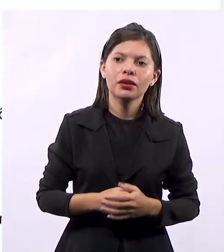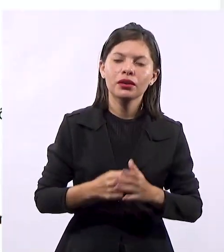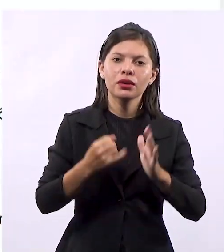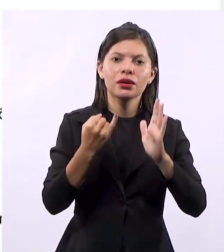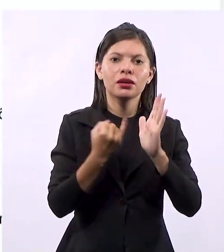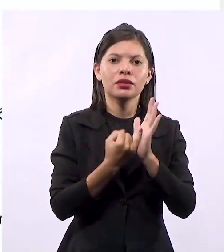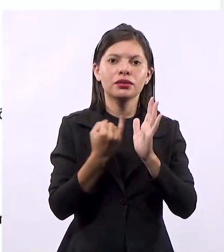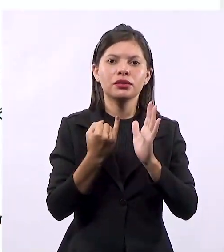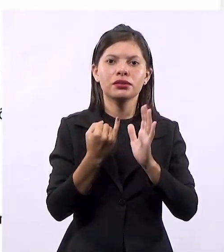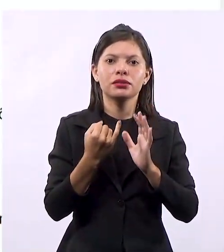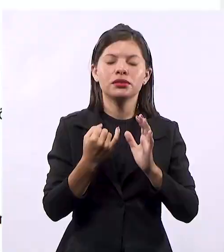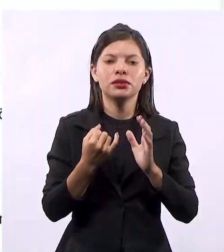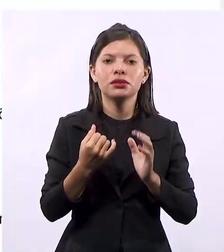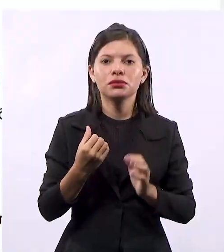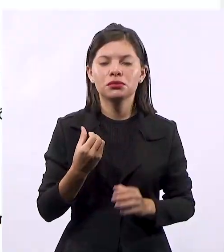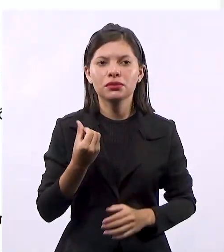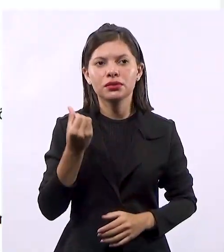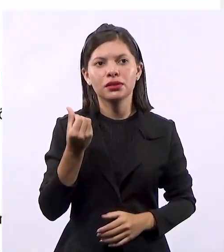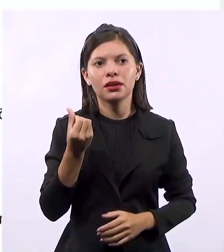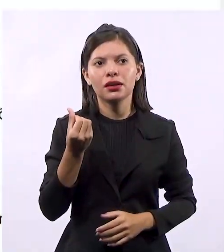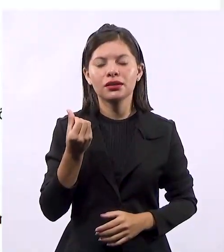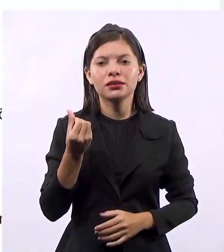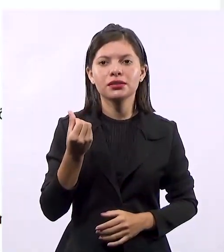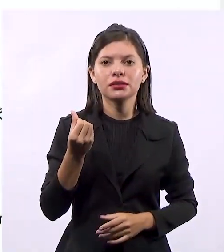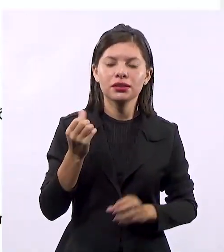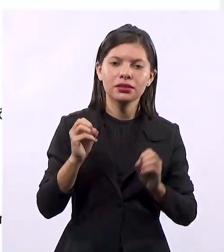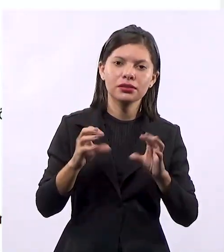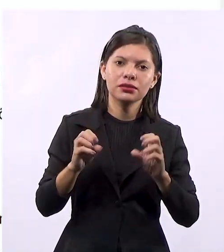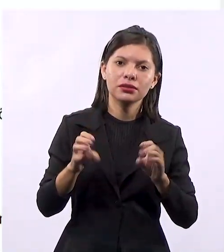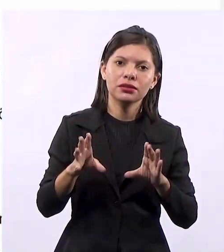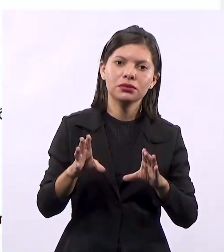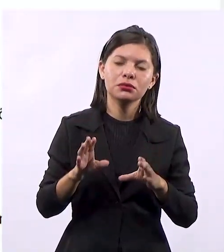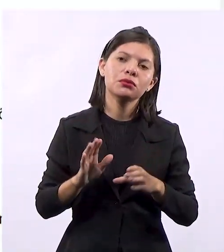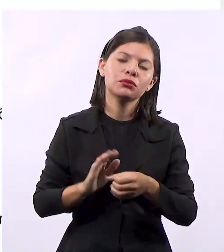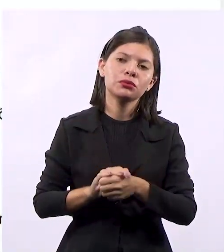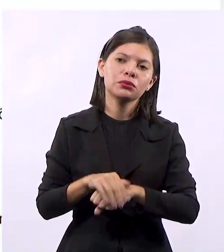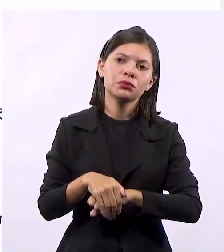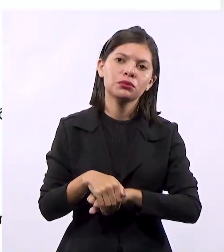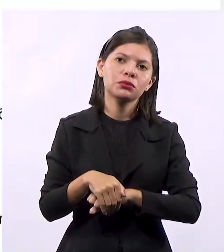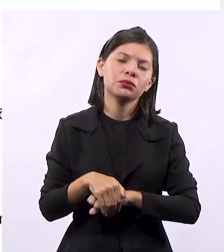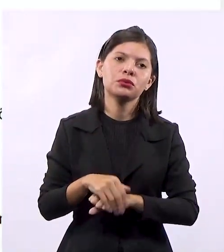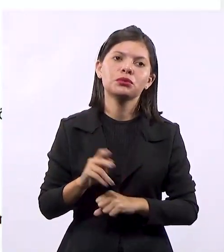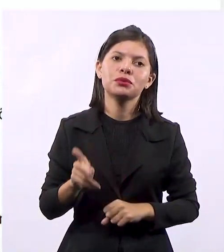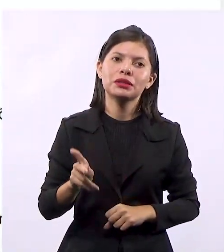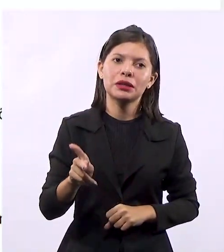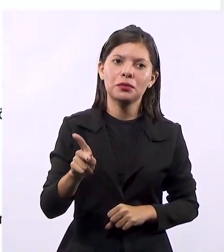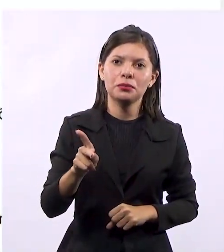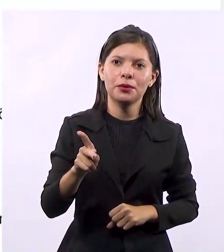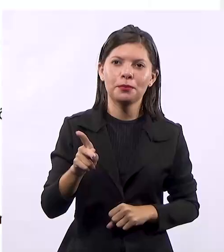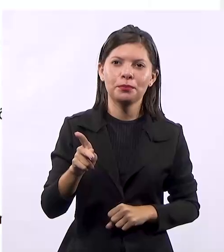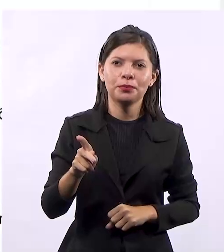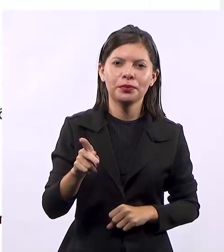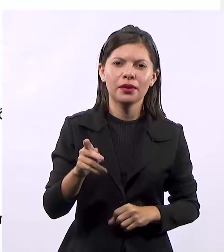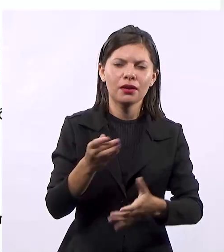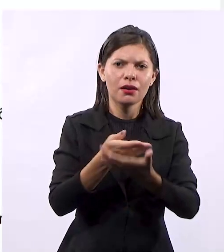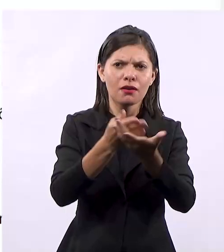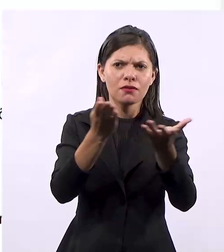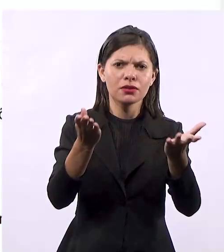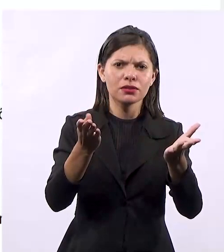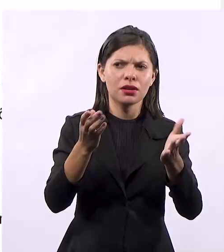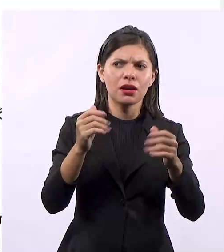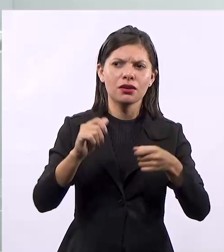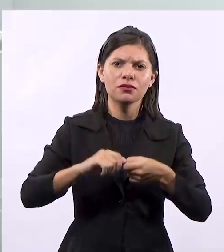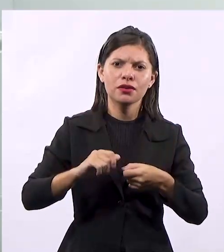é engraçado, não, engraçado não é, né? Mas assim, o inciso 6, né, oferta de ensino noturno regular. Se